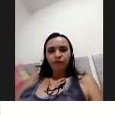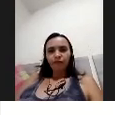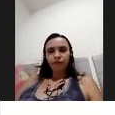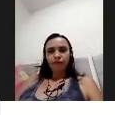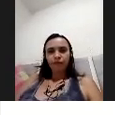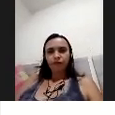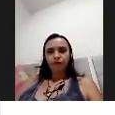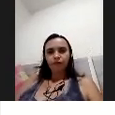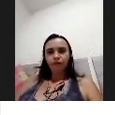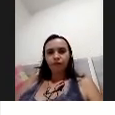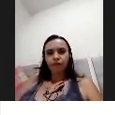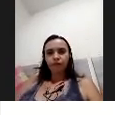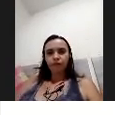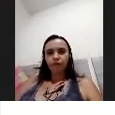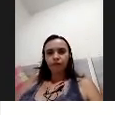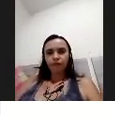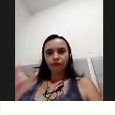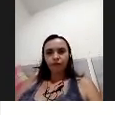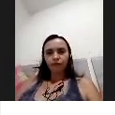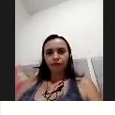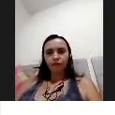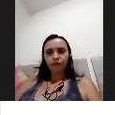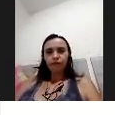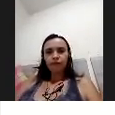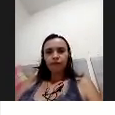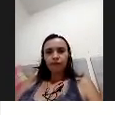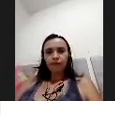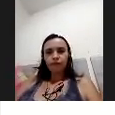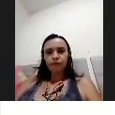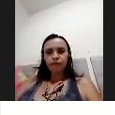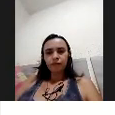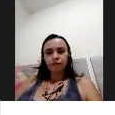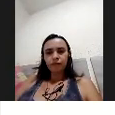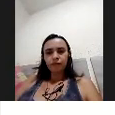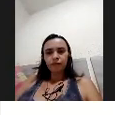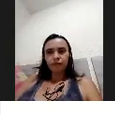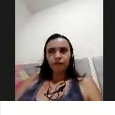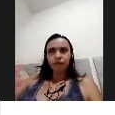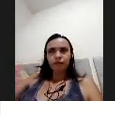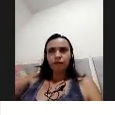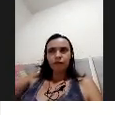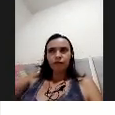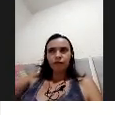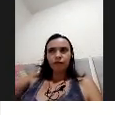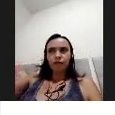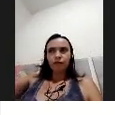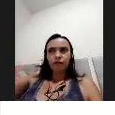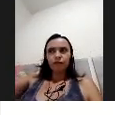a importância de realizar a mudança de decúbito. De quanto em quanto tempo? De 2 em